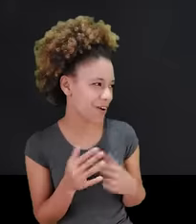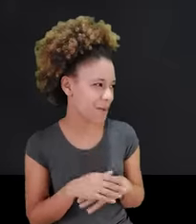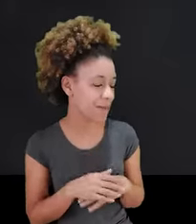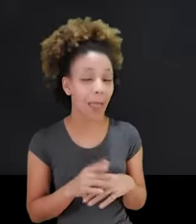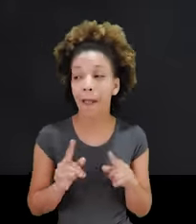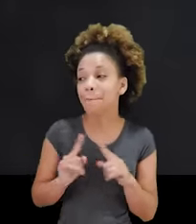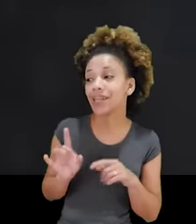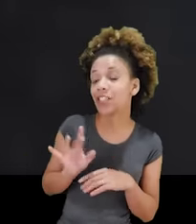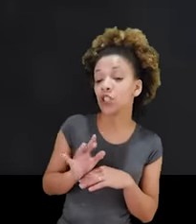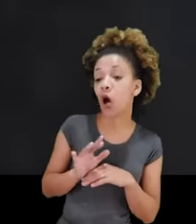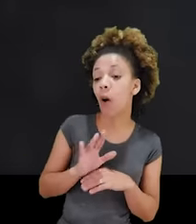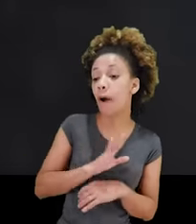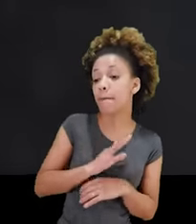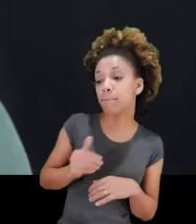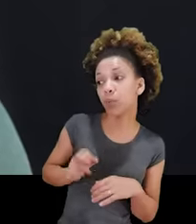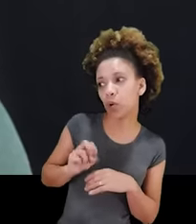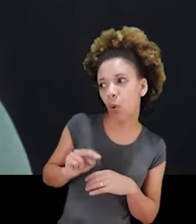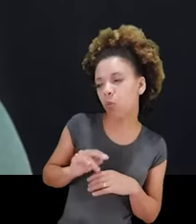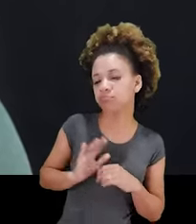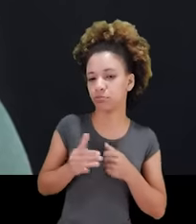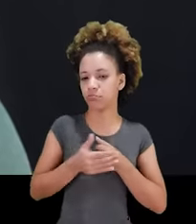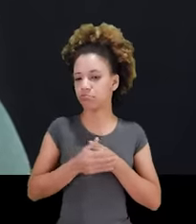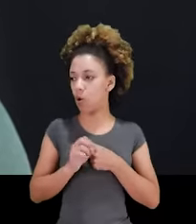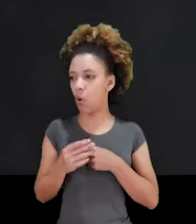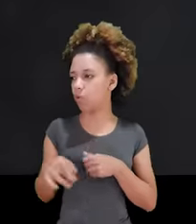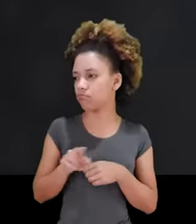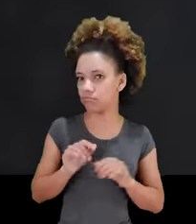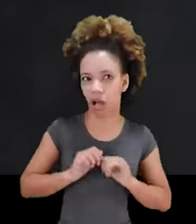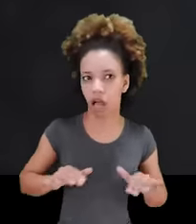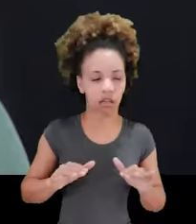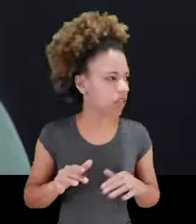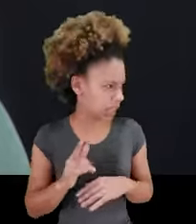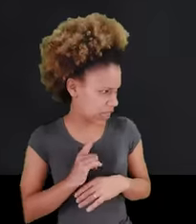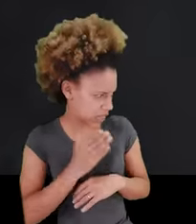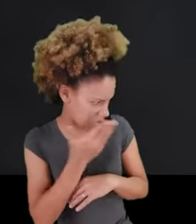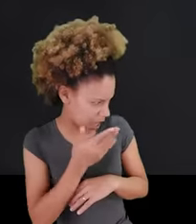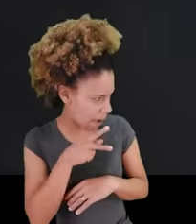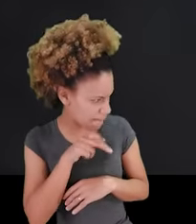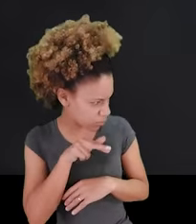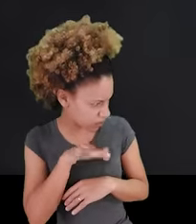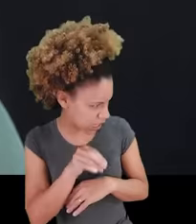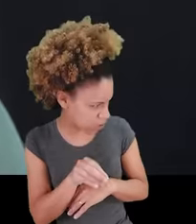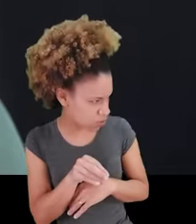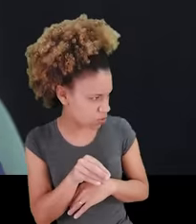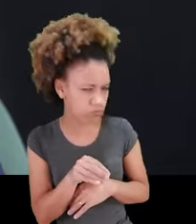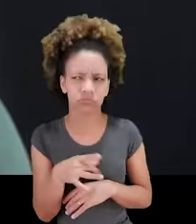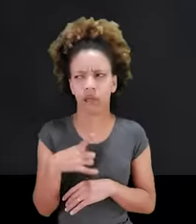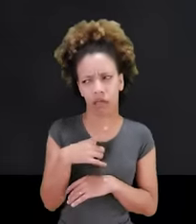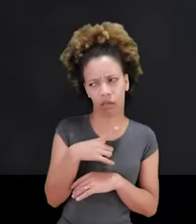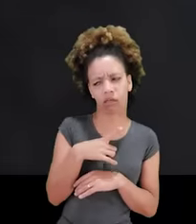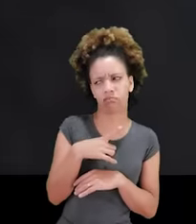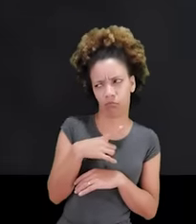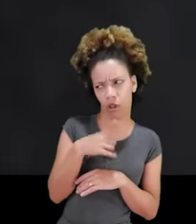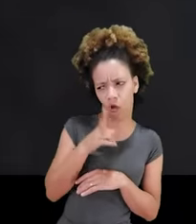só uma questão de ser público ou não. Mas tem puteiro aqui? Tem. Tem? Claro, temos uma grande tradição de puteiro aqui.